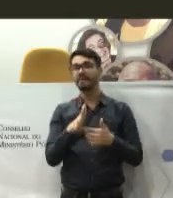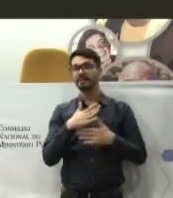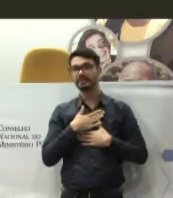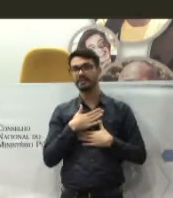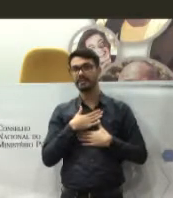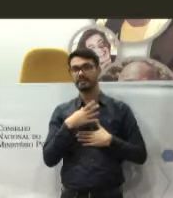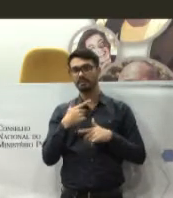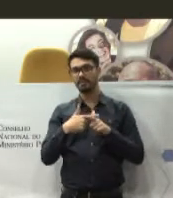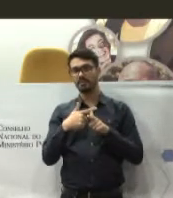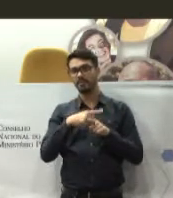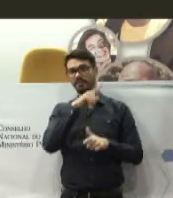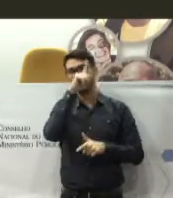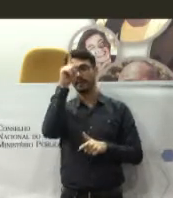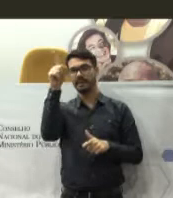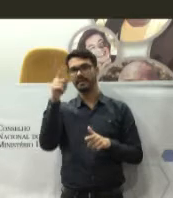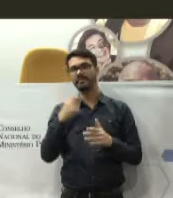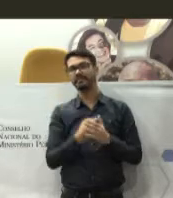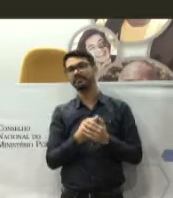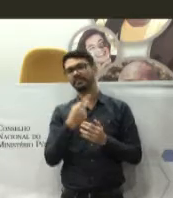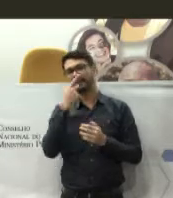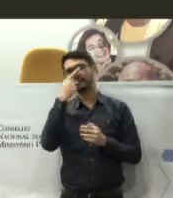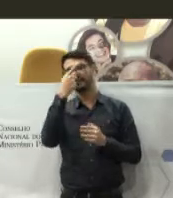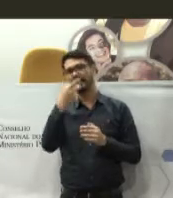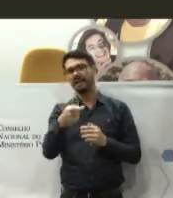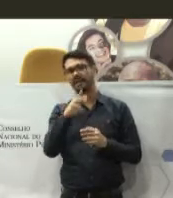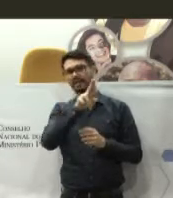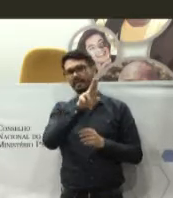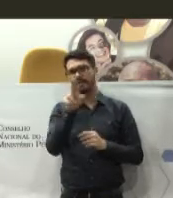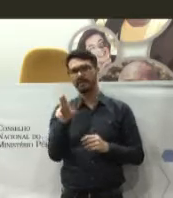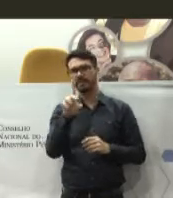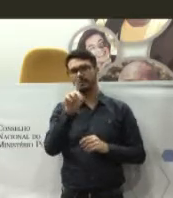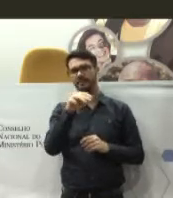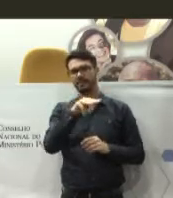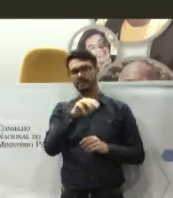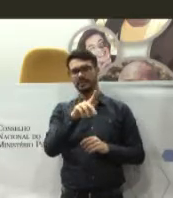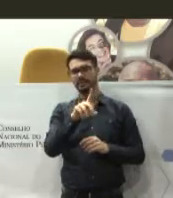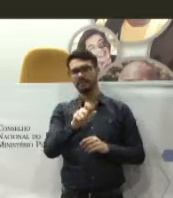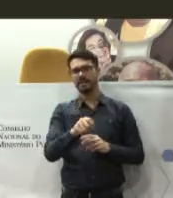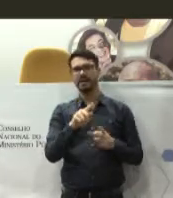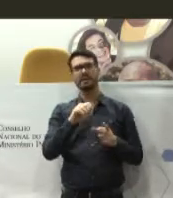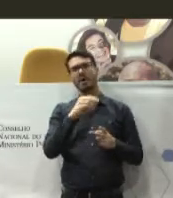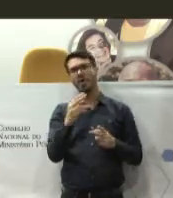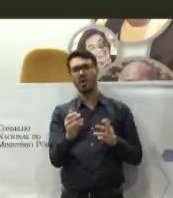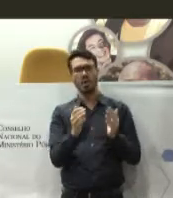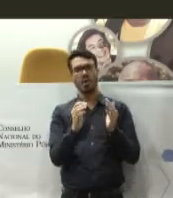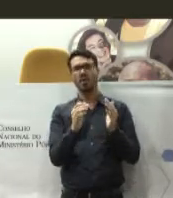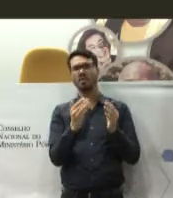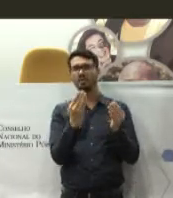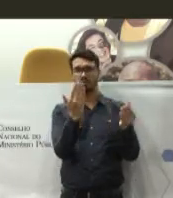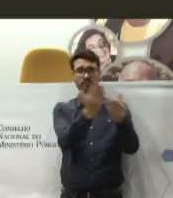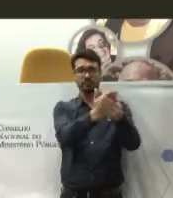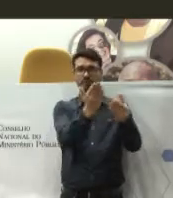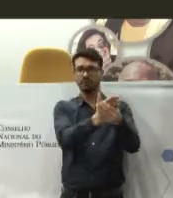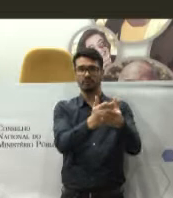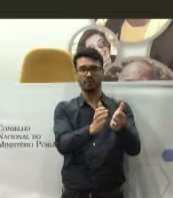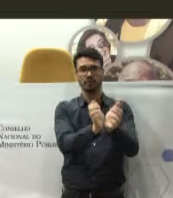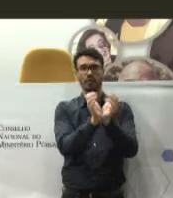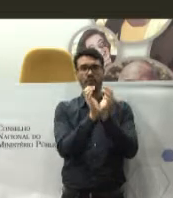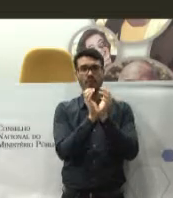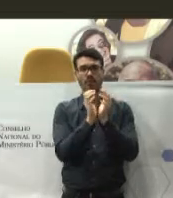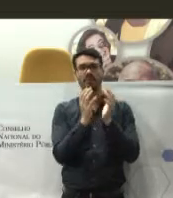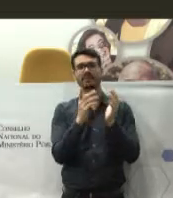lido. Primeiro, quando você fala de demandas estruturais e você fala de ação coletiva, e os palestrantes